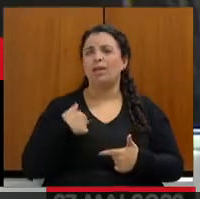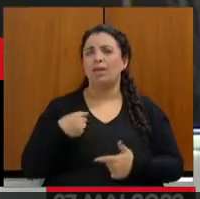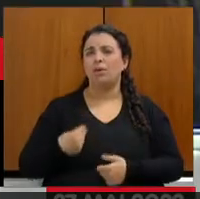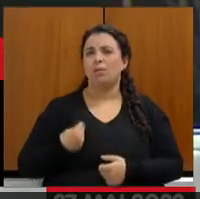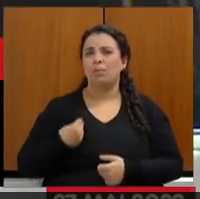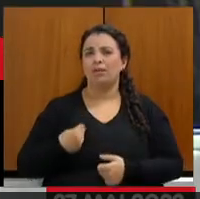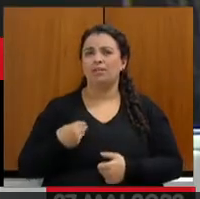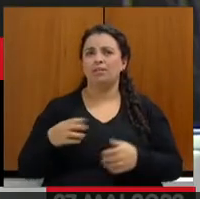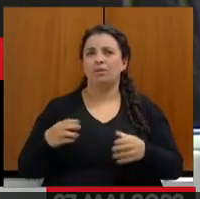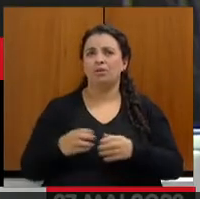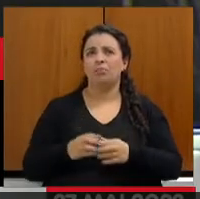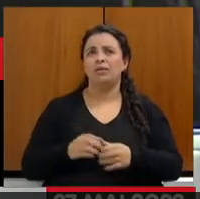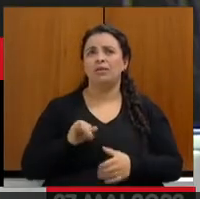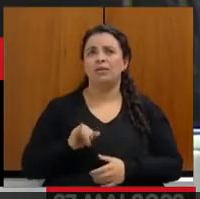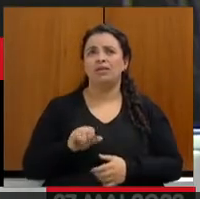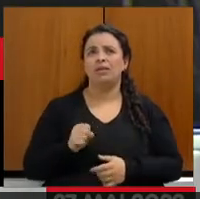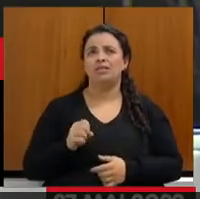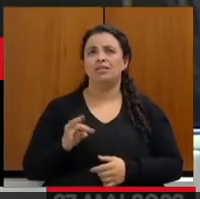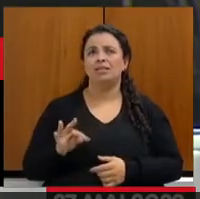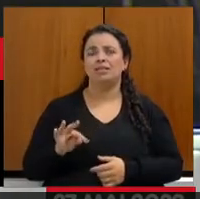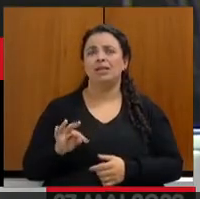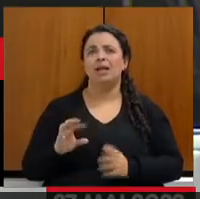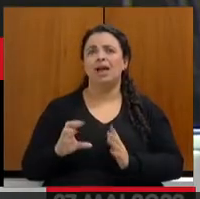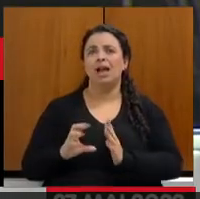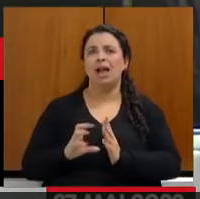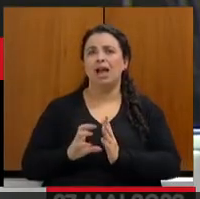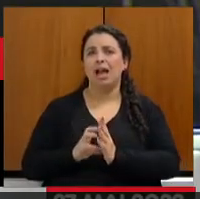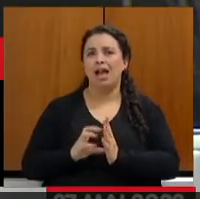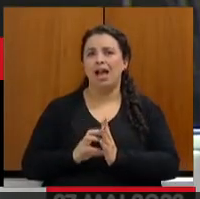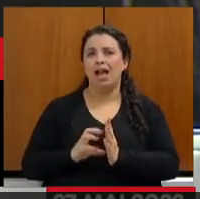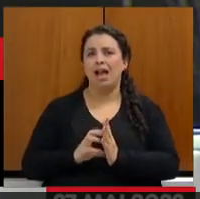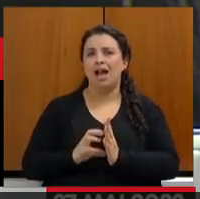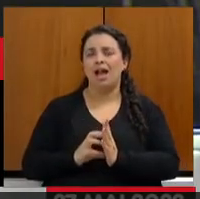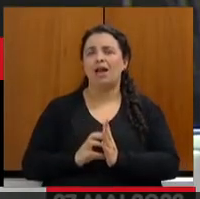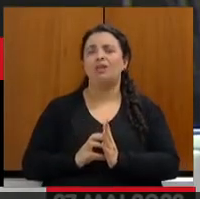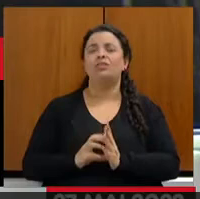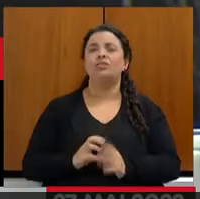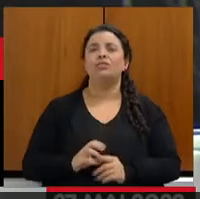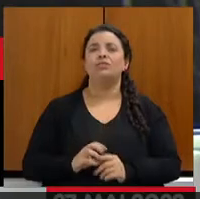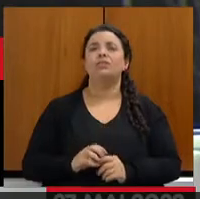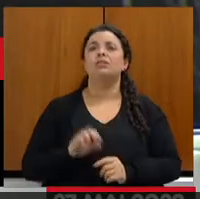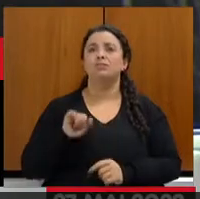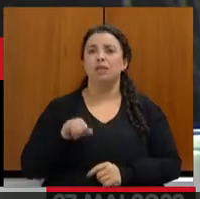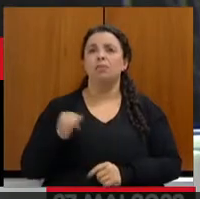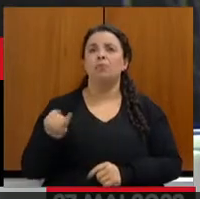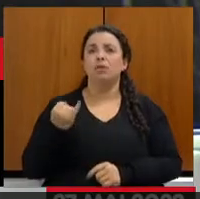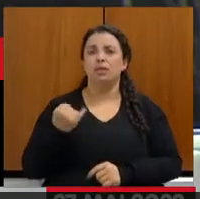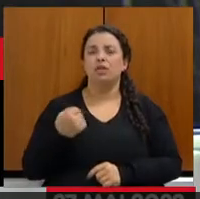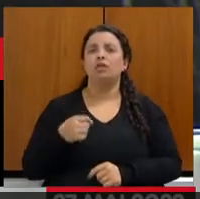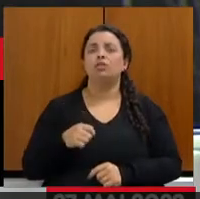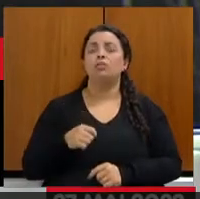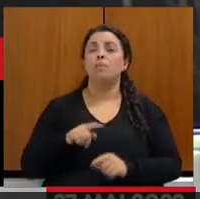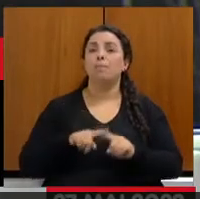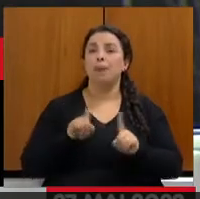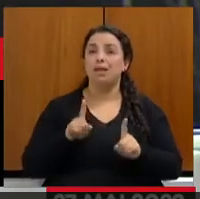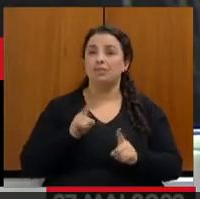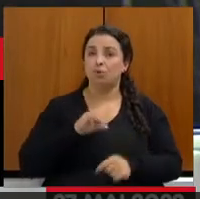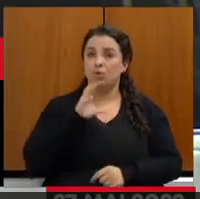comissão All Star diz é importante eu faço mas eu também sou Conselheiro Municipal faço parte do